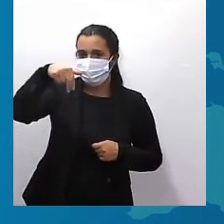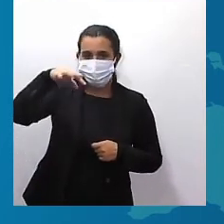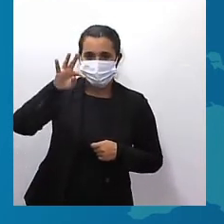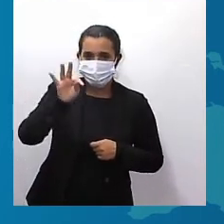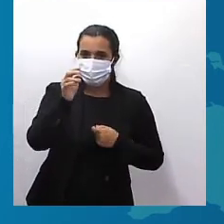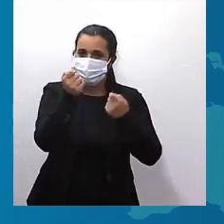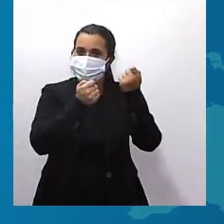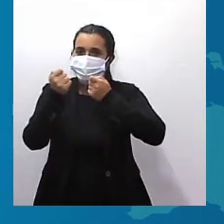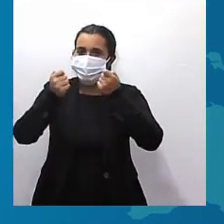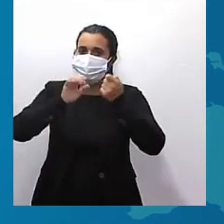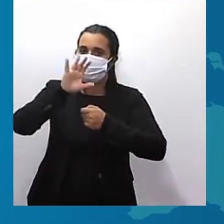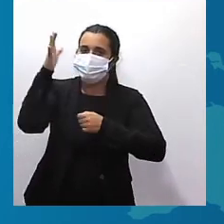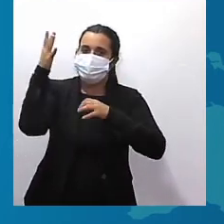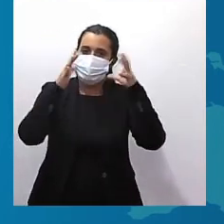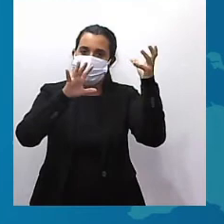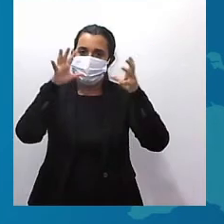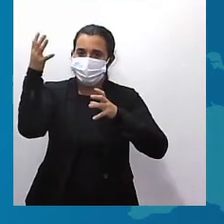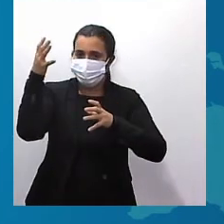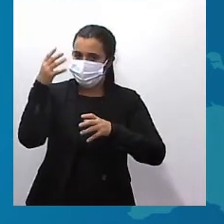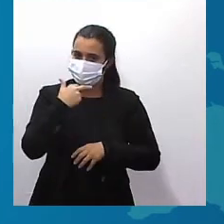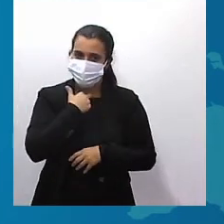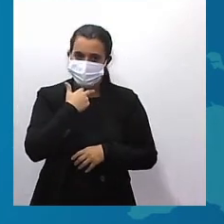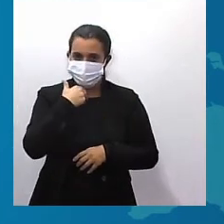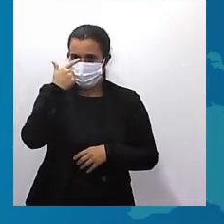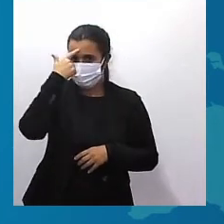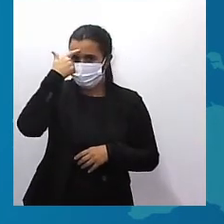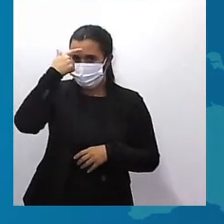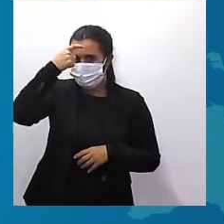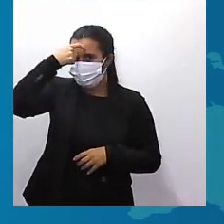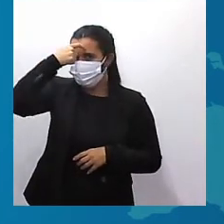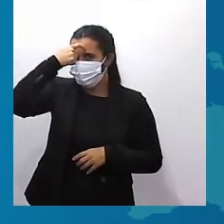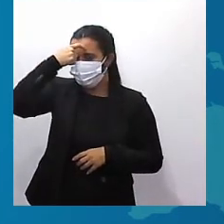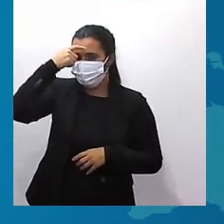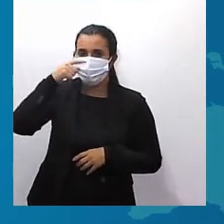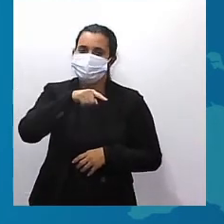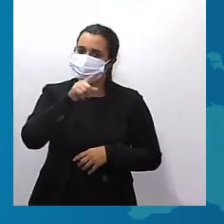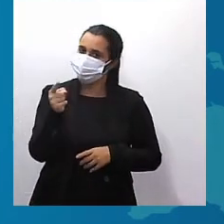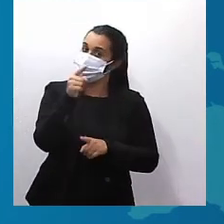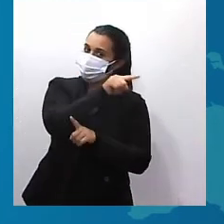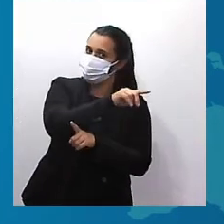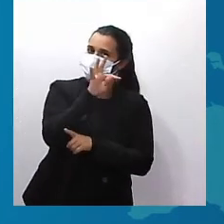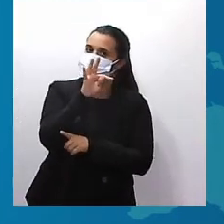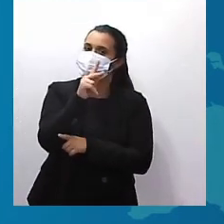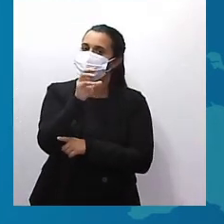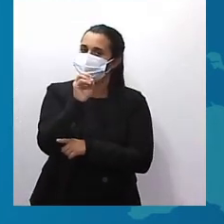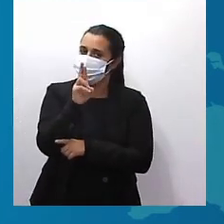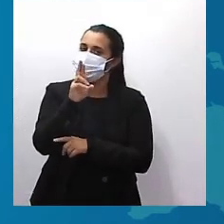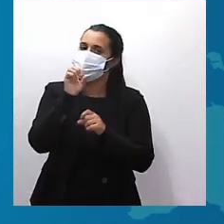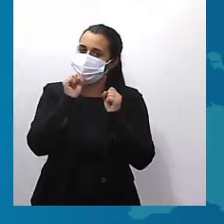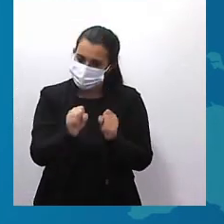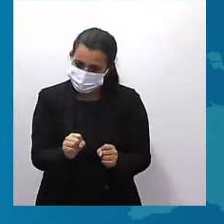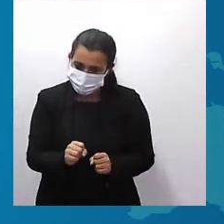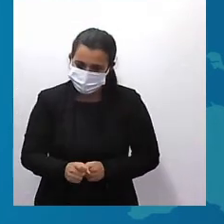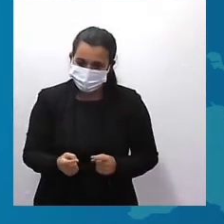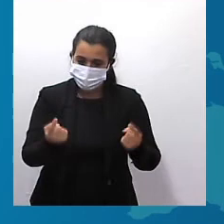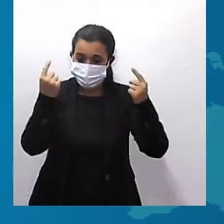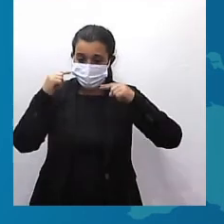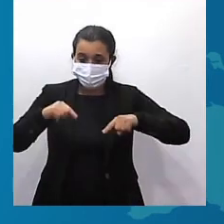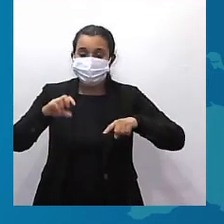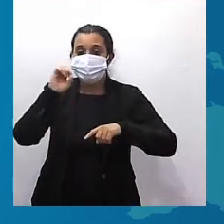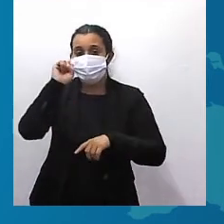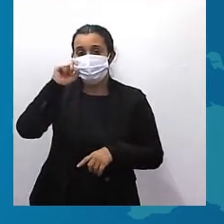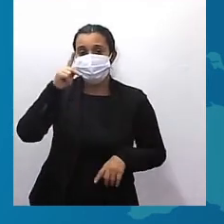sua volta. Ela não pode fazer alterações ambientais. Thor pode. E o último, she can lift tanks. Ela